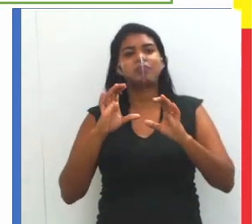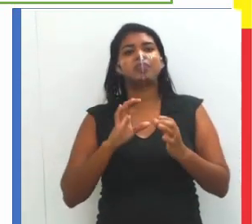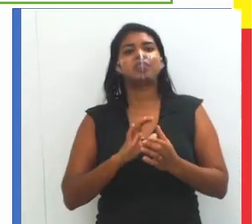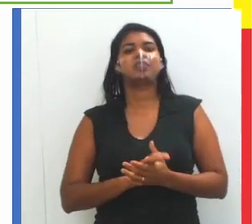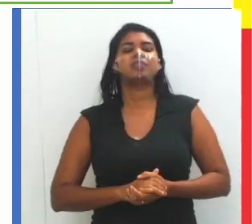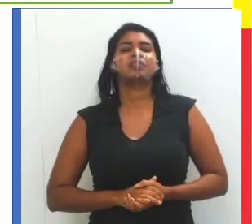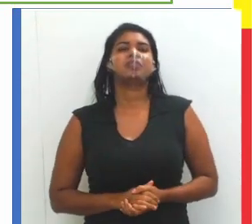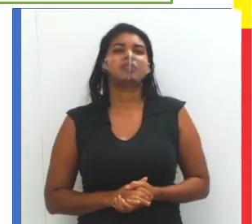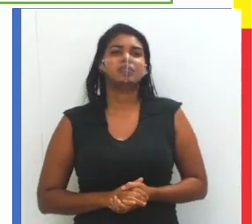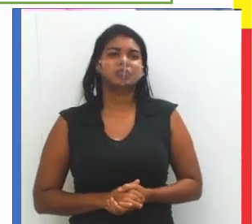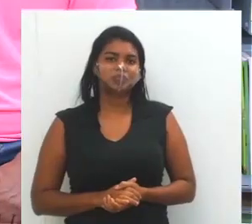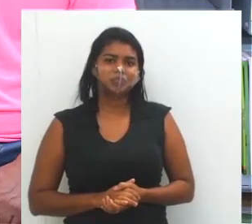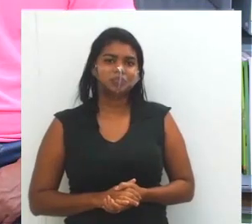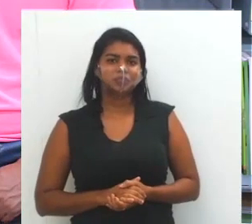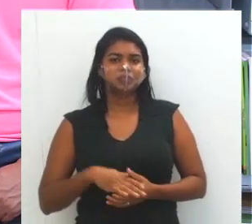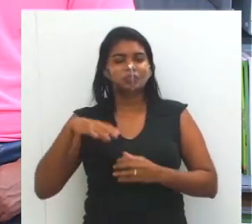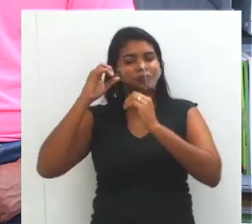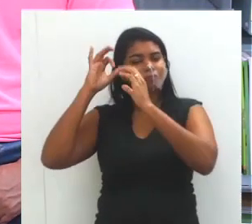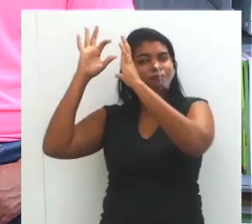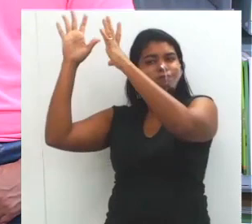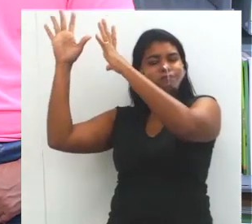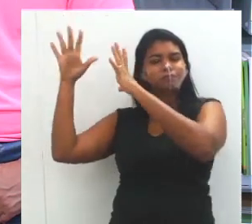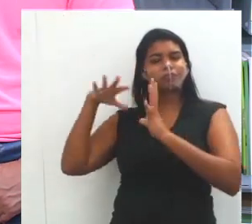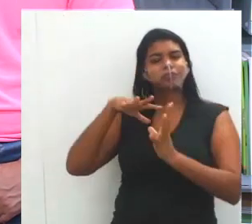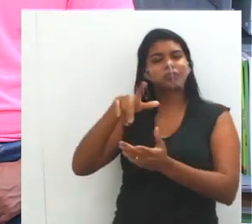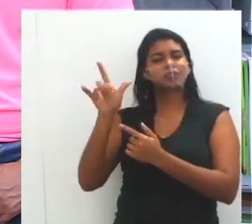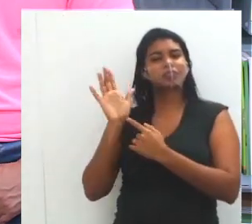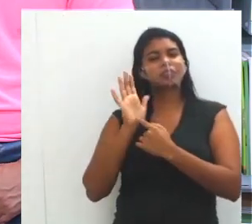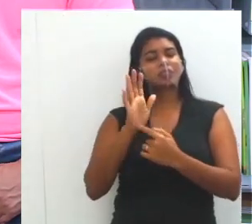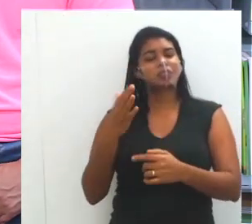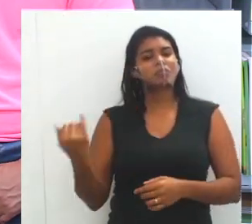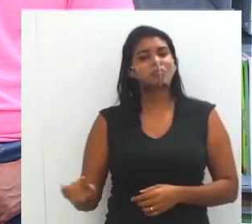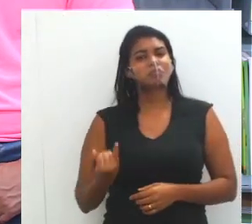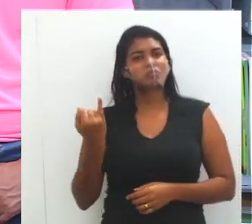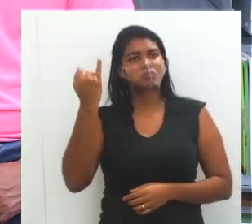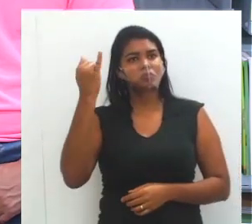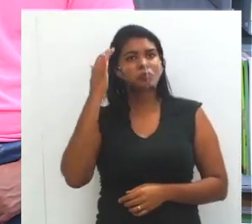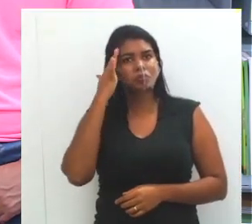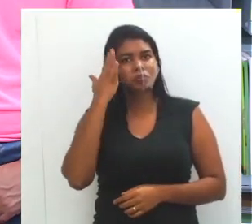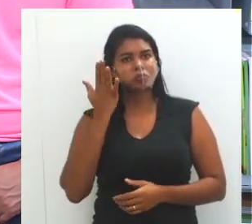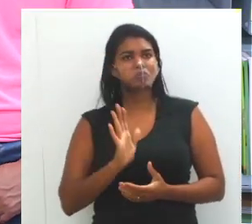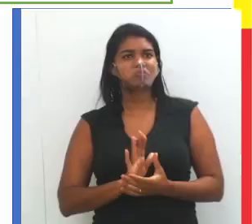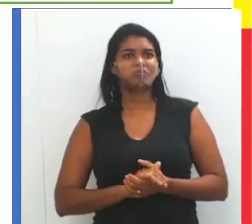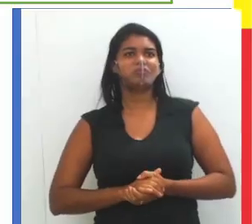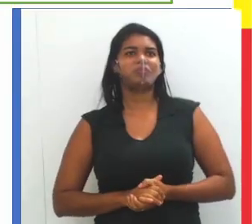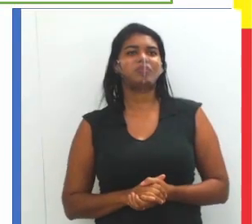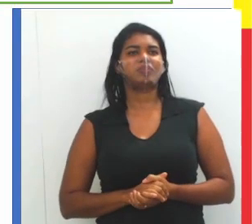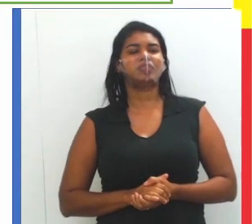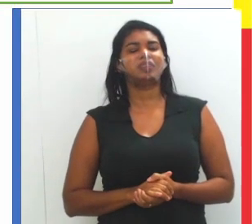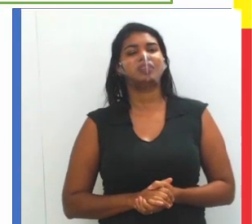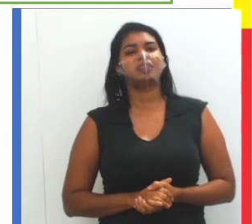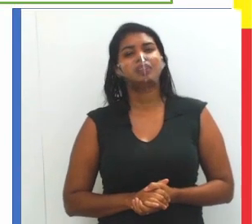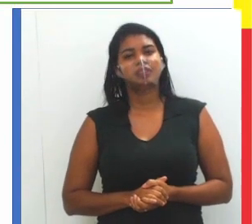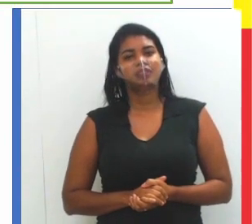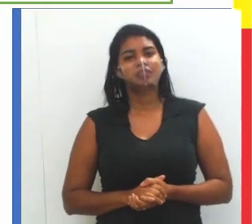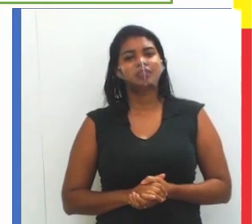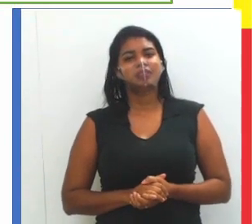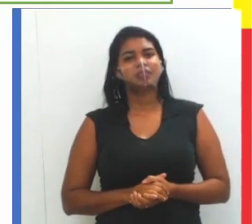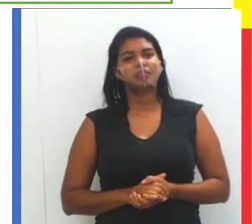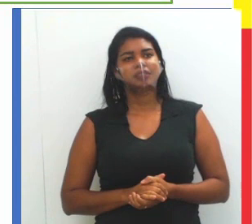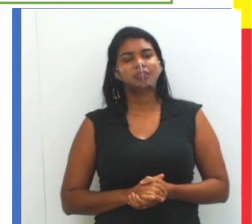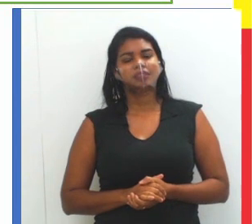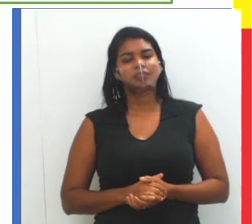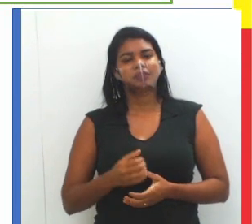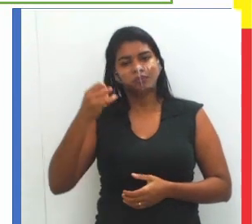homem que leva o Nordeste para o mundo. E é importante salientar, vamos ver aqui. É interessante dizer que